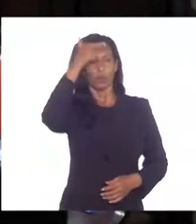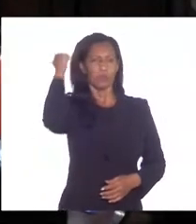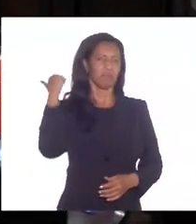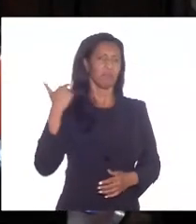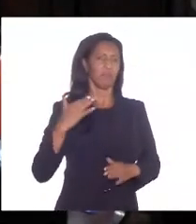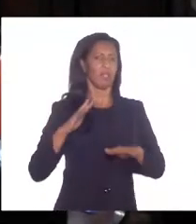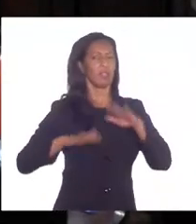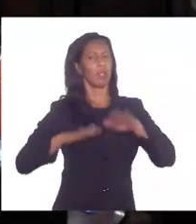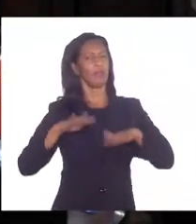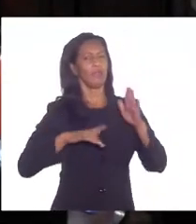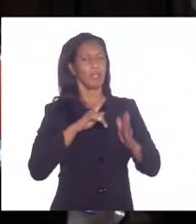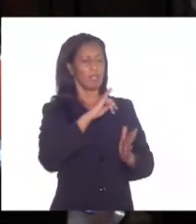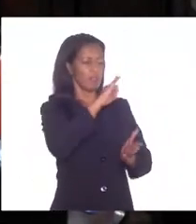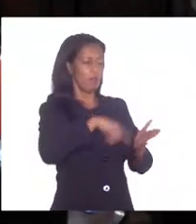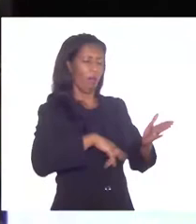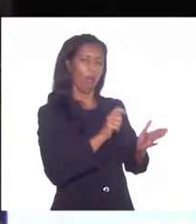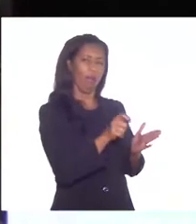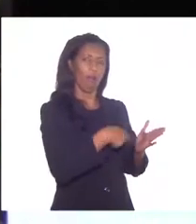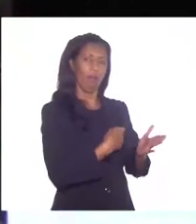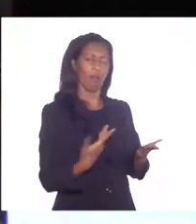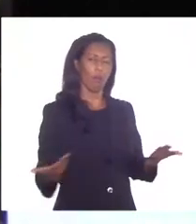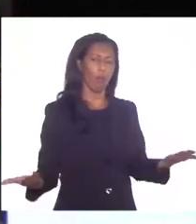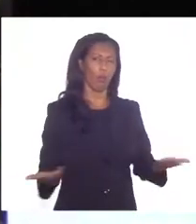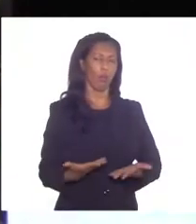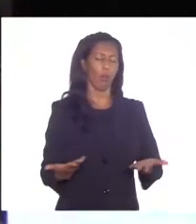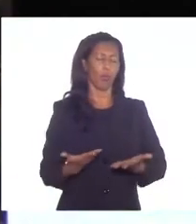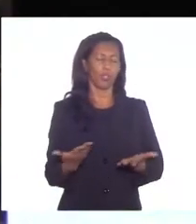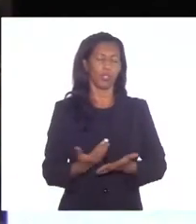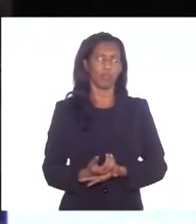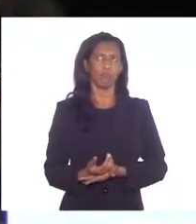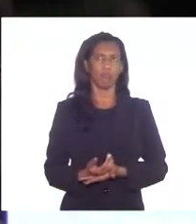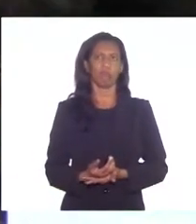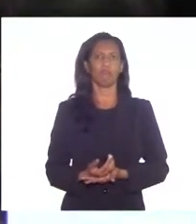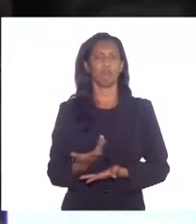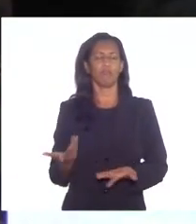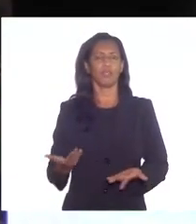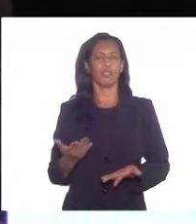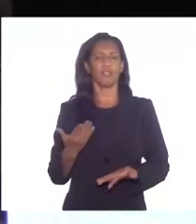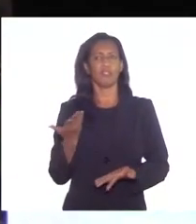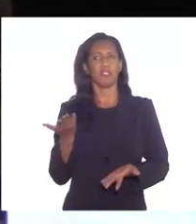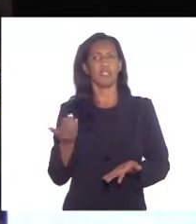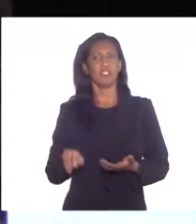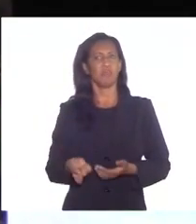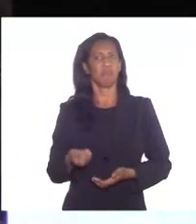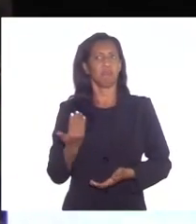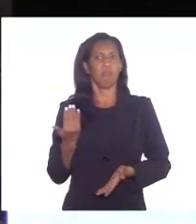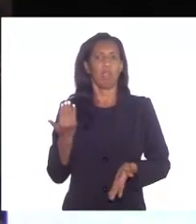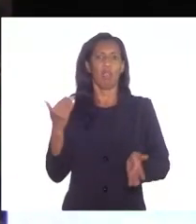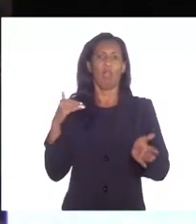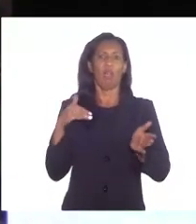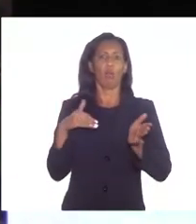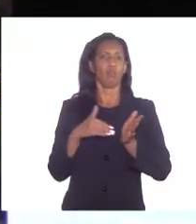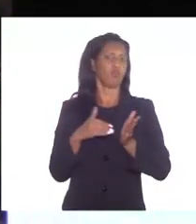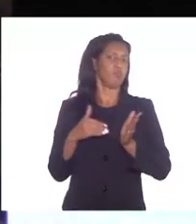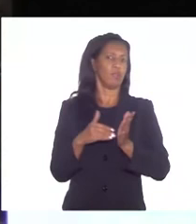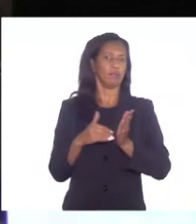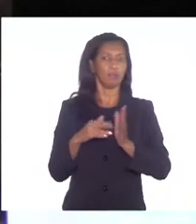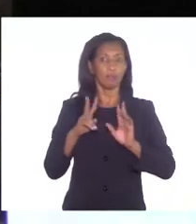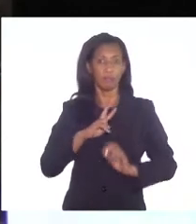essa assinatura do dia de hoje seja a última que vamos ter aqui